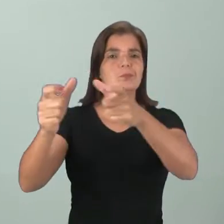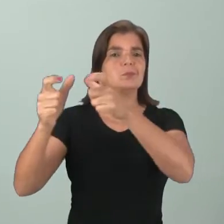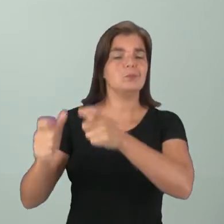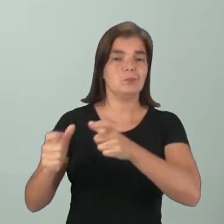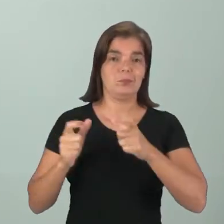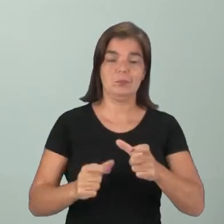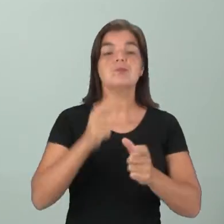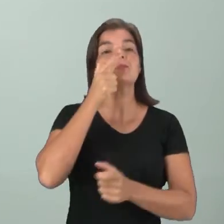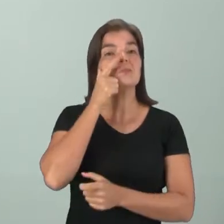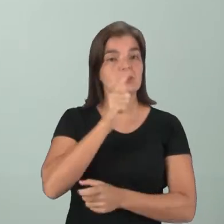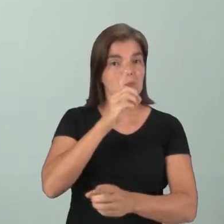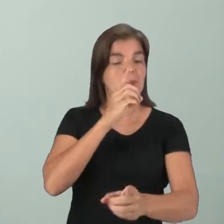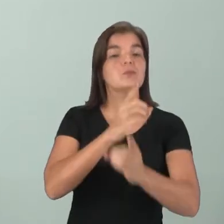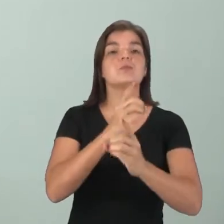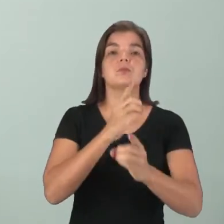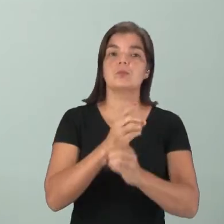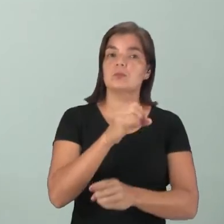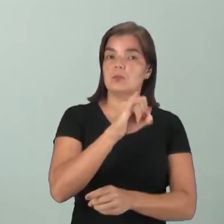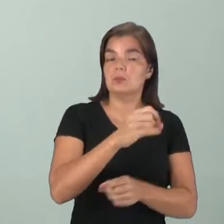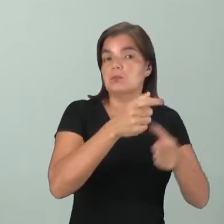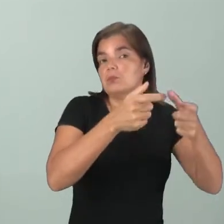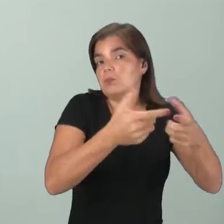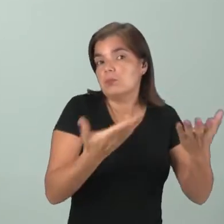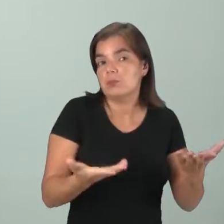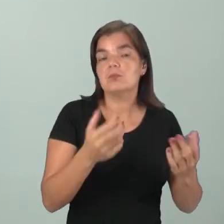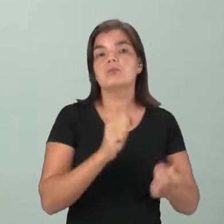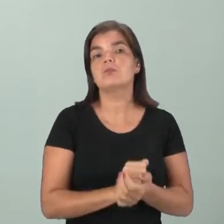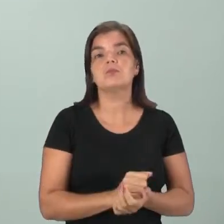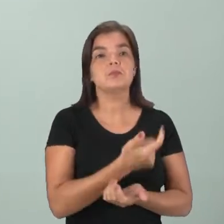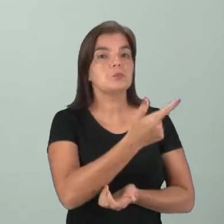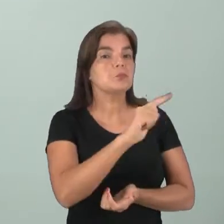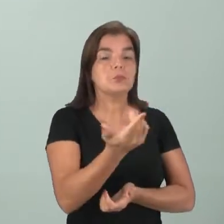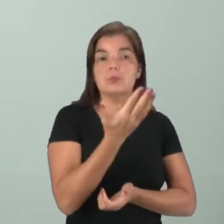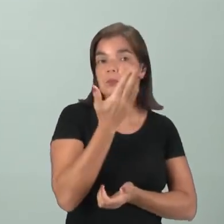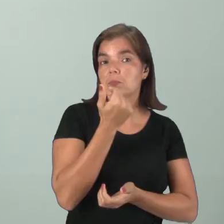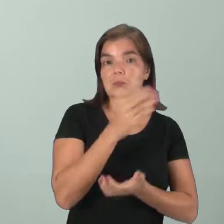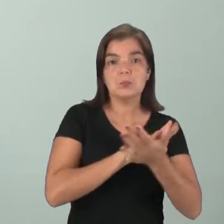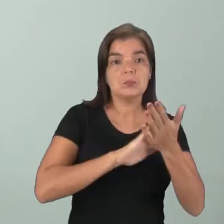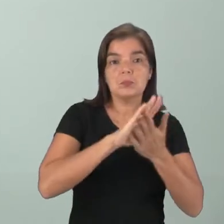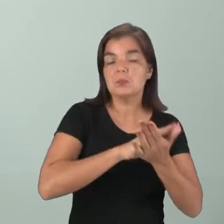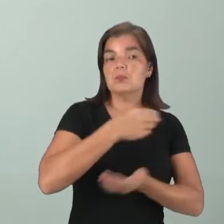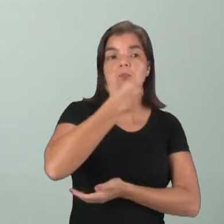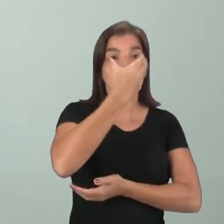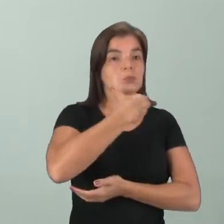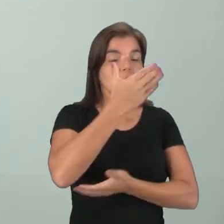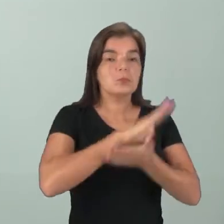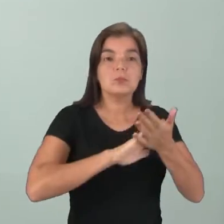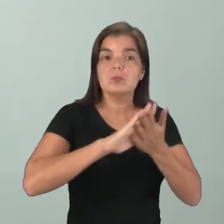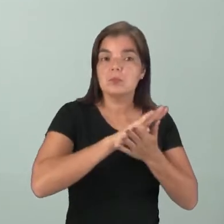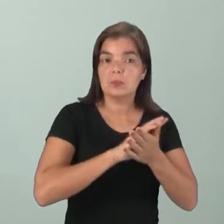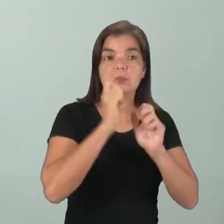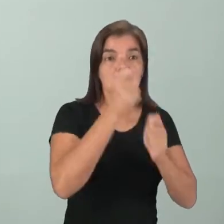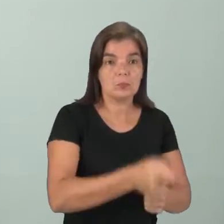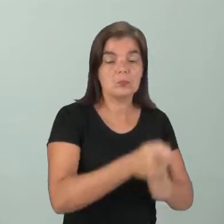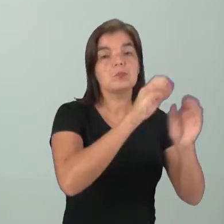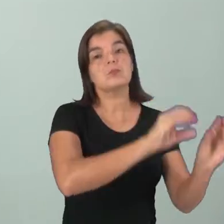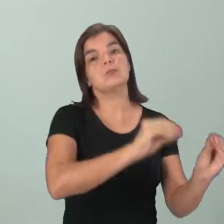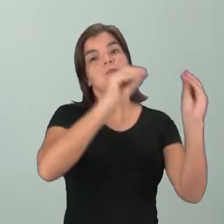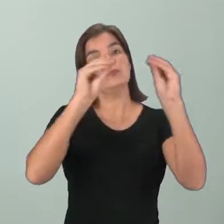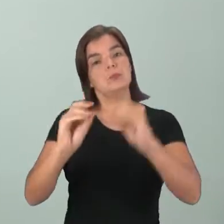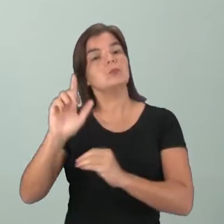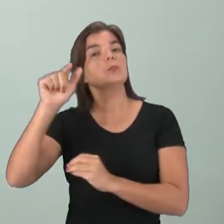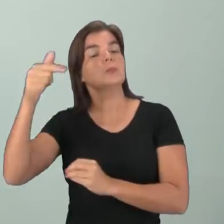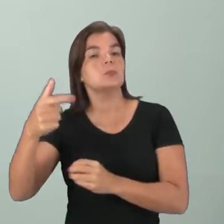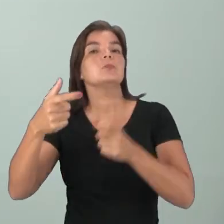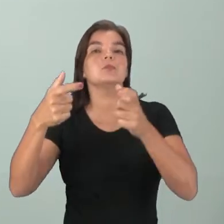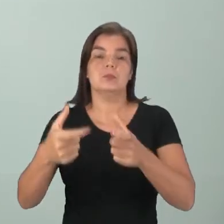nômades que viviam daquilo que eles conseguiam encontrar. Então, se em determinada região não tivesse mais frutos, alimentos,